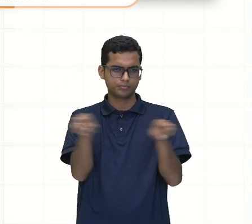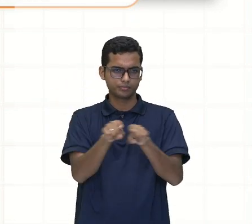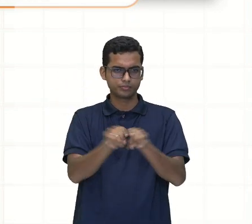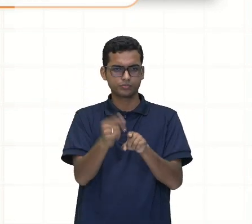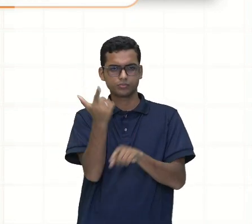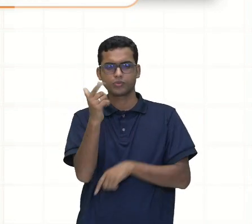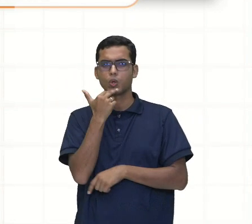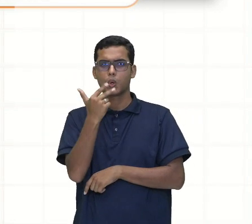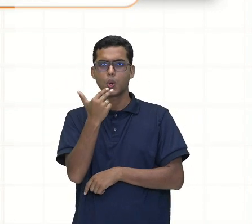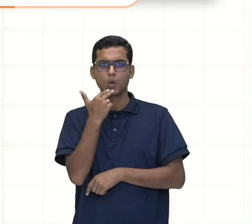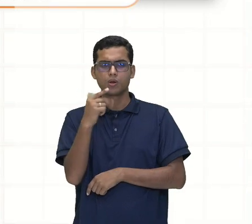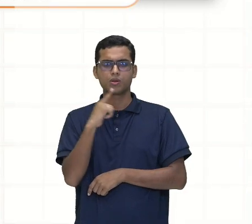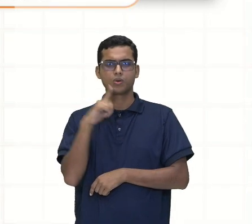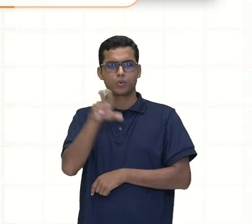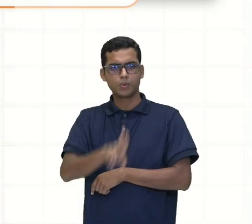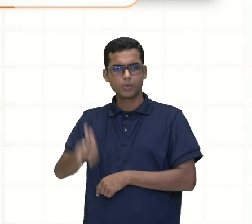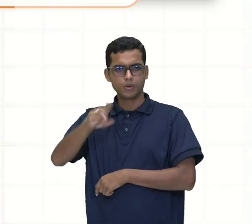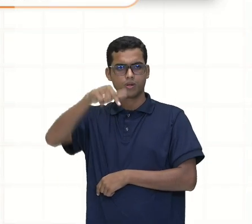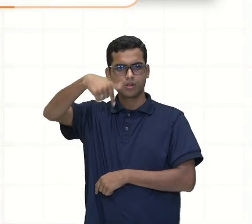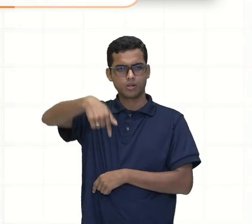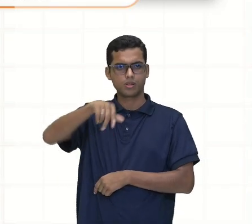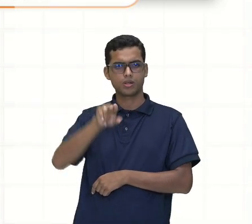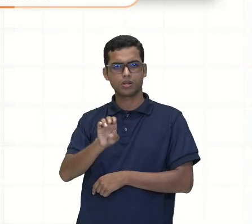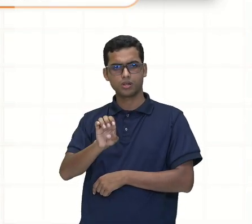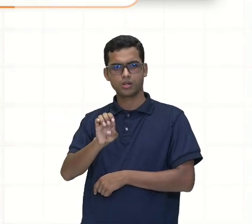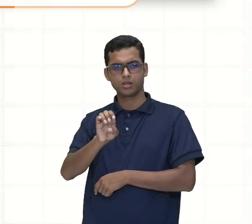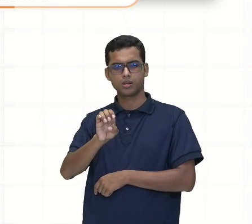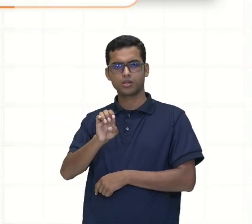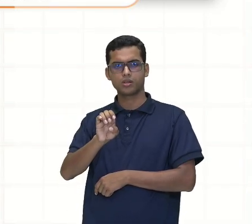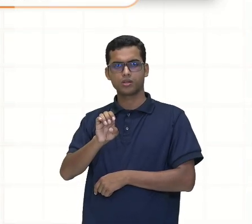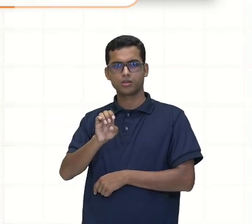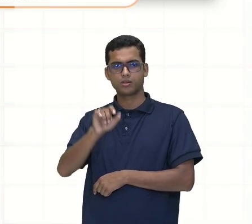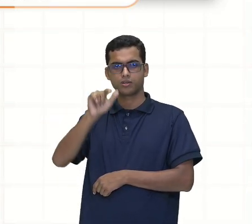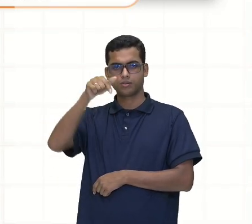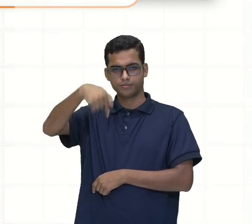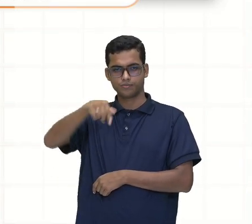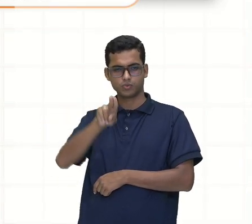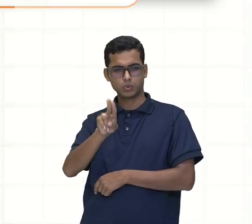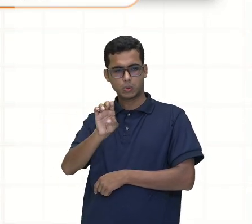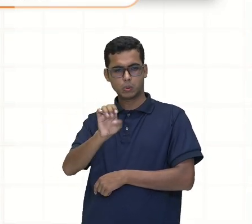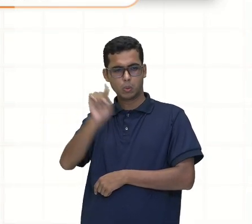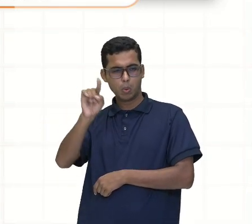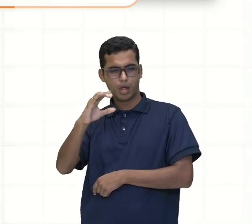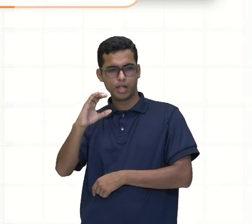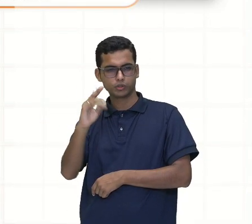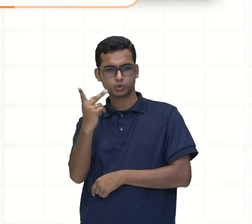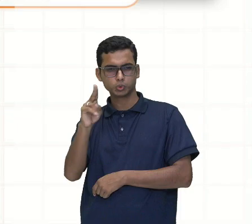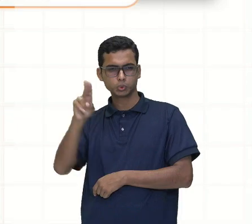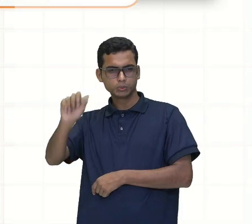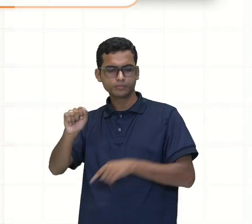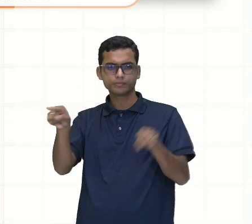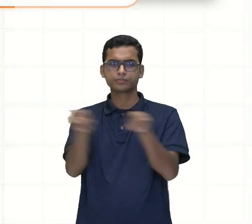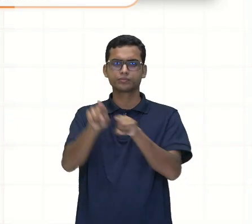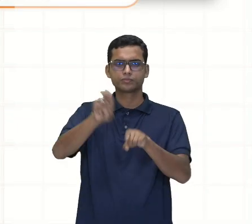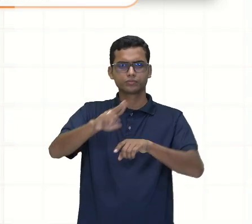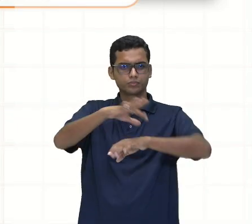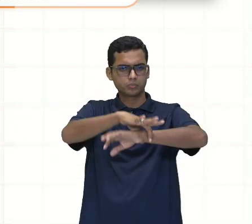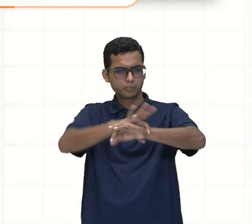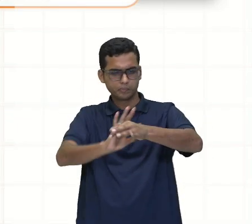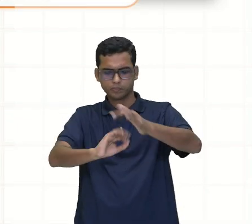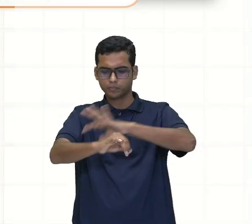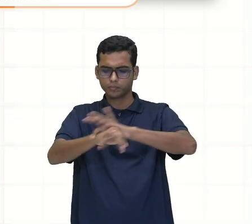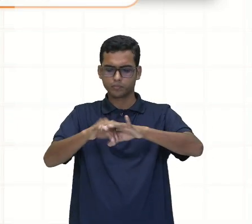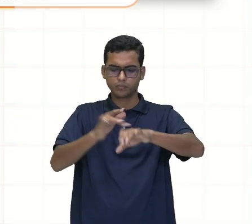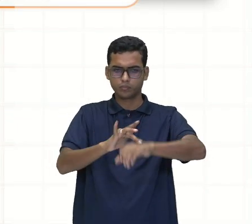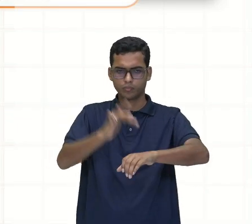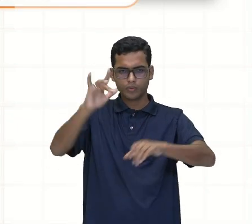Eles faziam uso da joalheria e cerâmica para cerimônias. A sua religião é